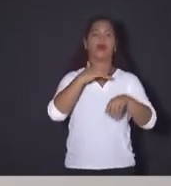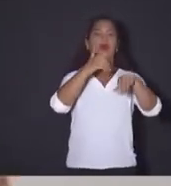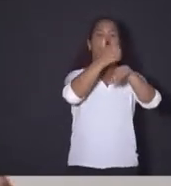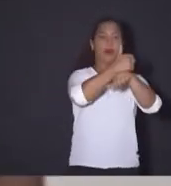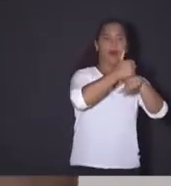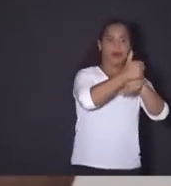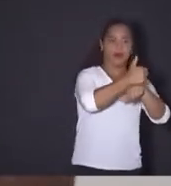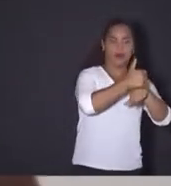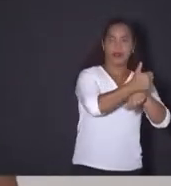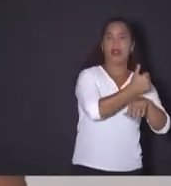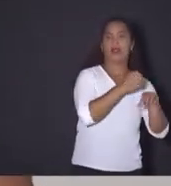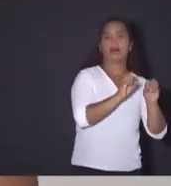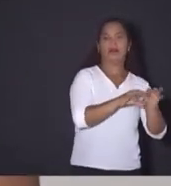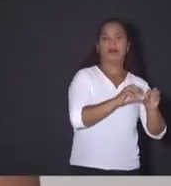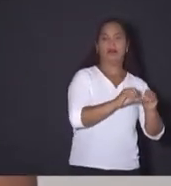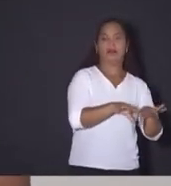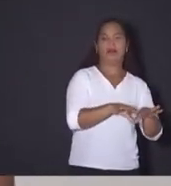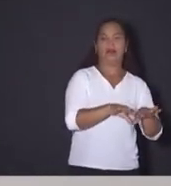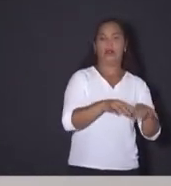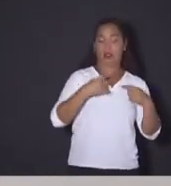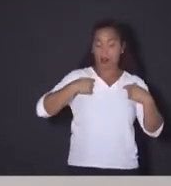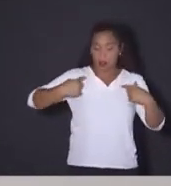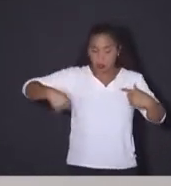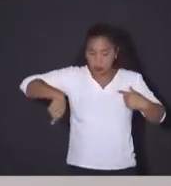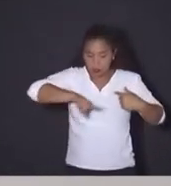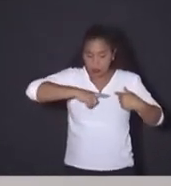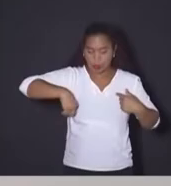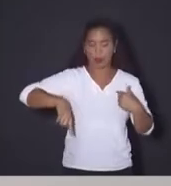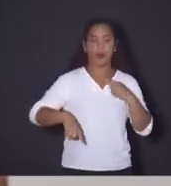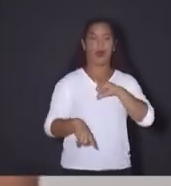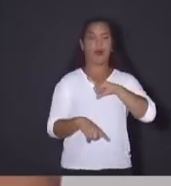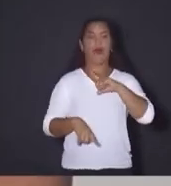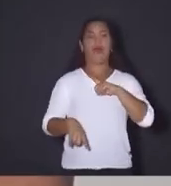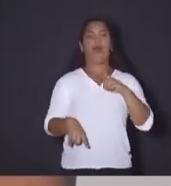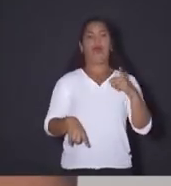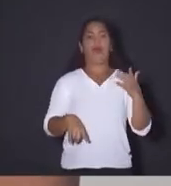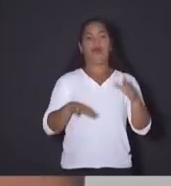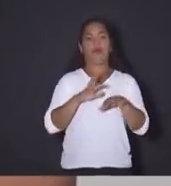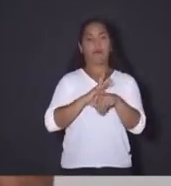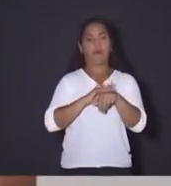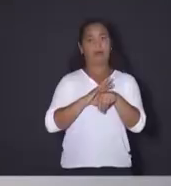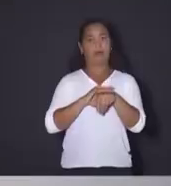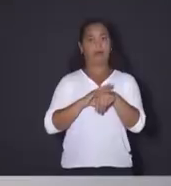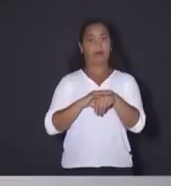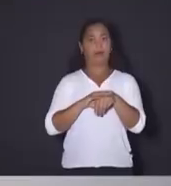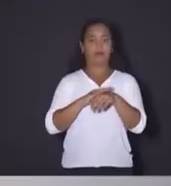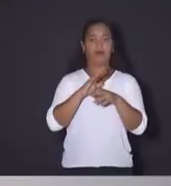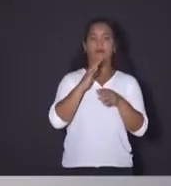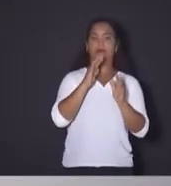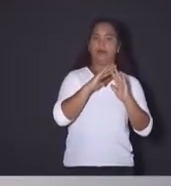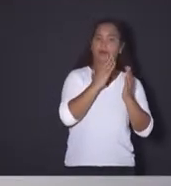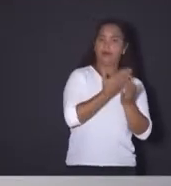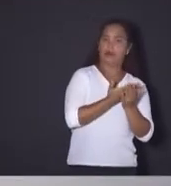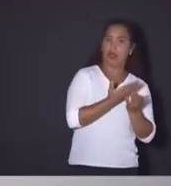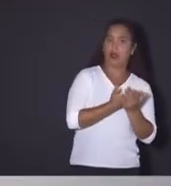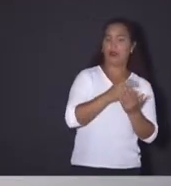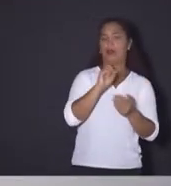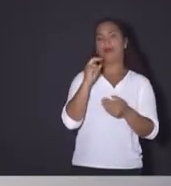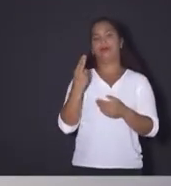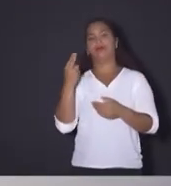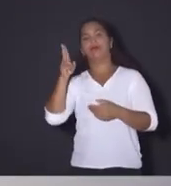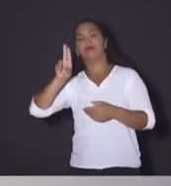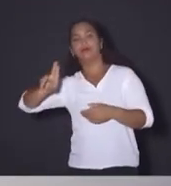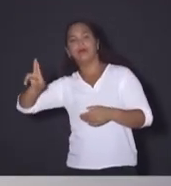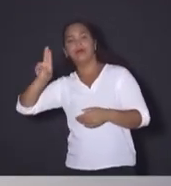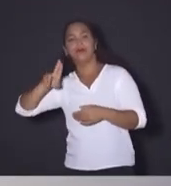eles possuem alguma doença que o impede de aprender a se comportar na escola ou na universidade e para que eles